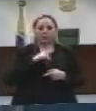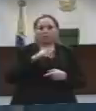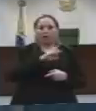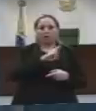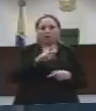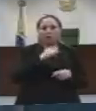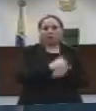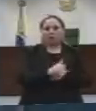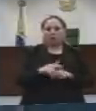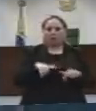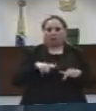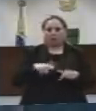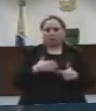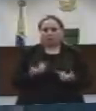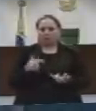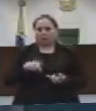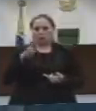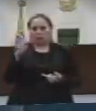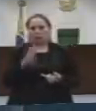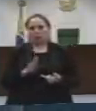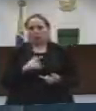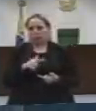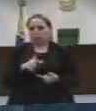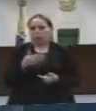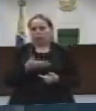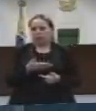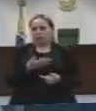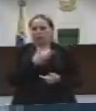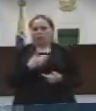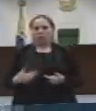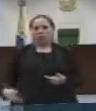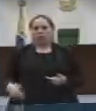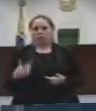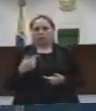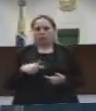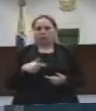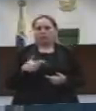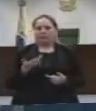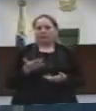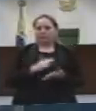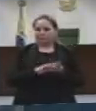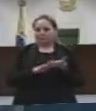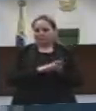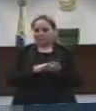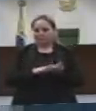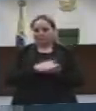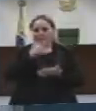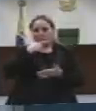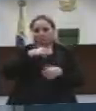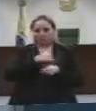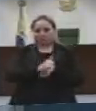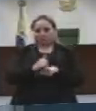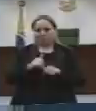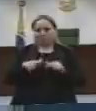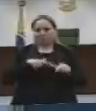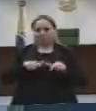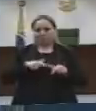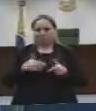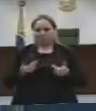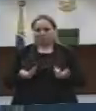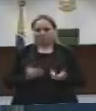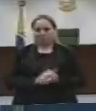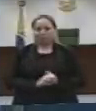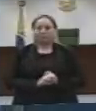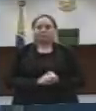trabalho dis no Brasil por enquanto ainda não e a cerveja não tem por enquanto algo transcendental para que alguém declare como religião ou coisa